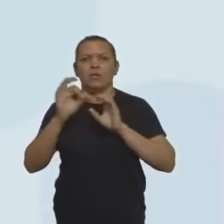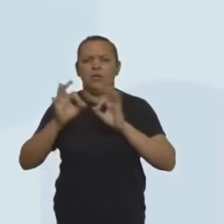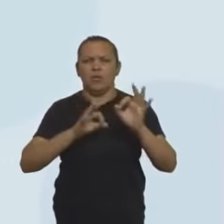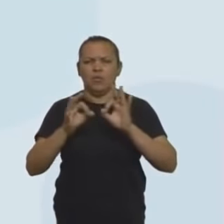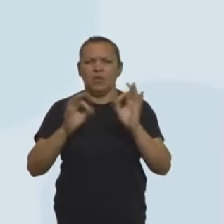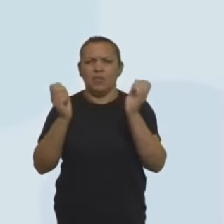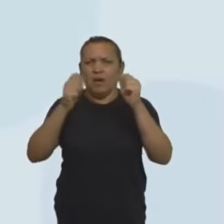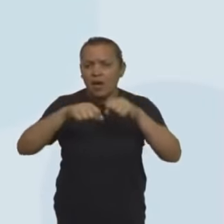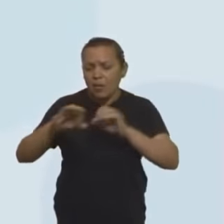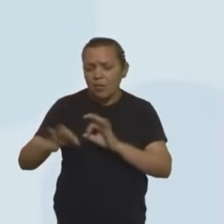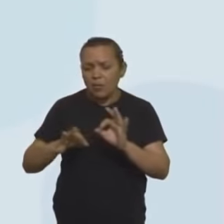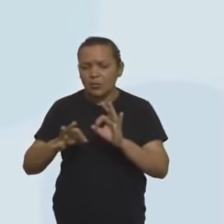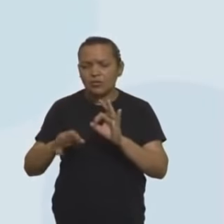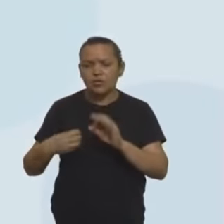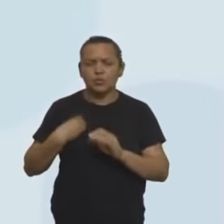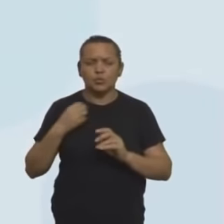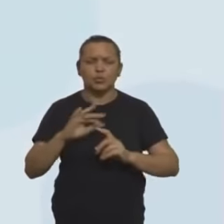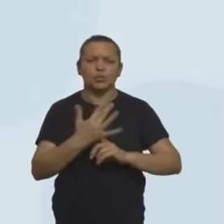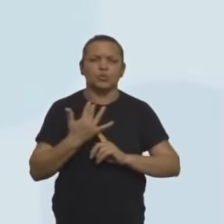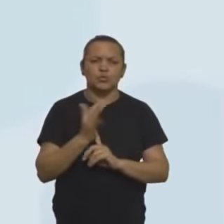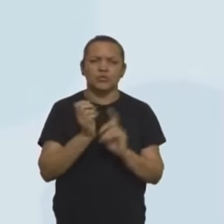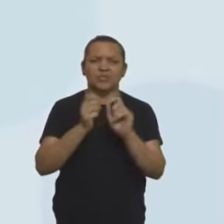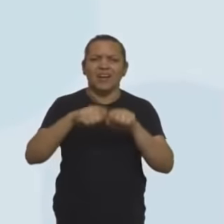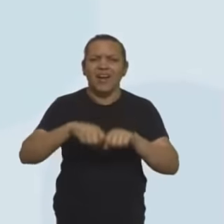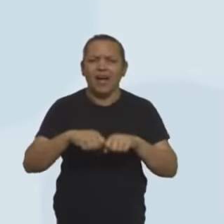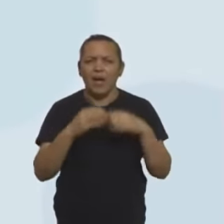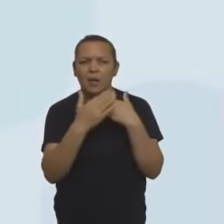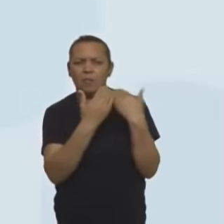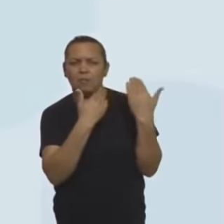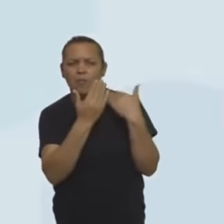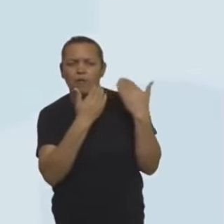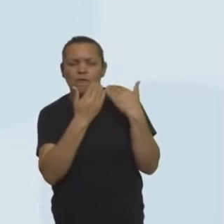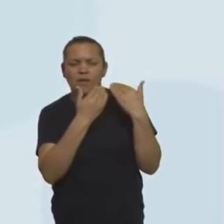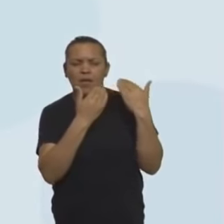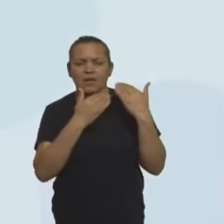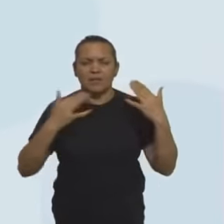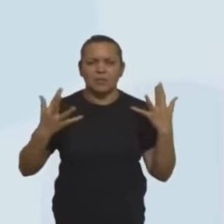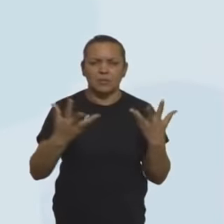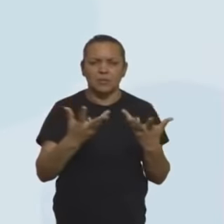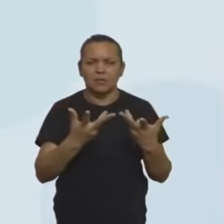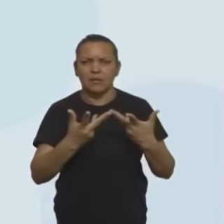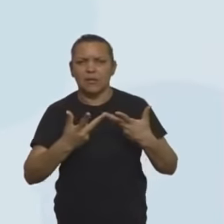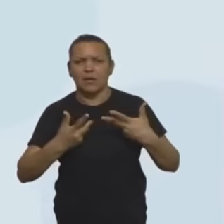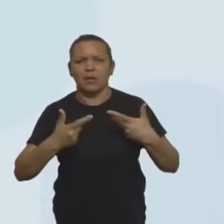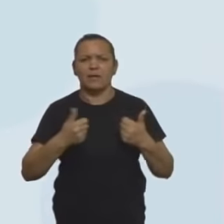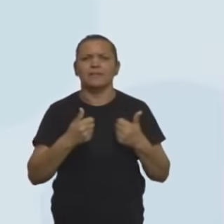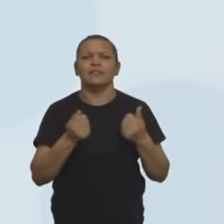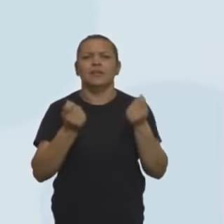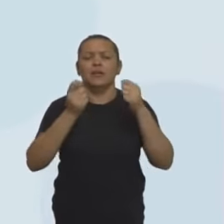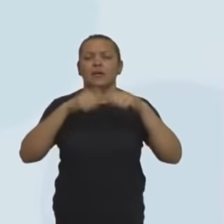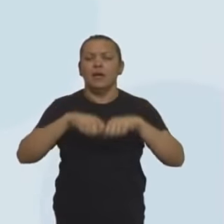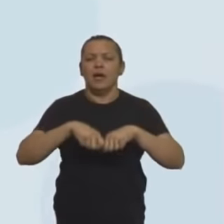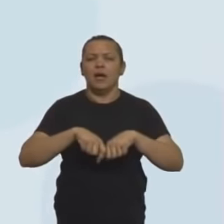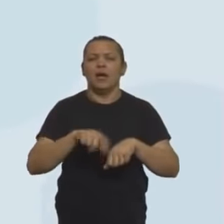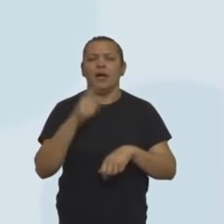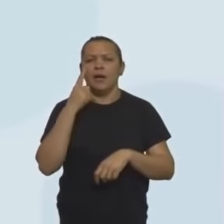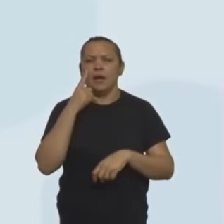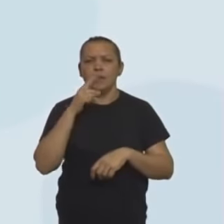programa, do nosso projeto de convivência, conversa com as habilidades do CASEL, que maioria,